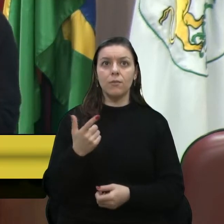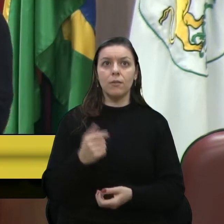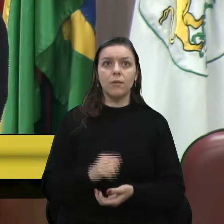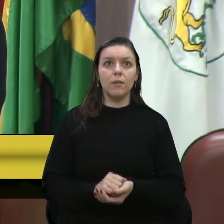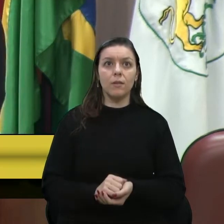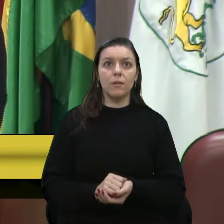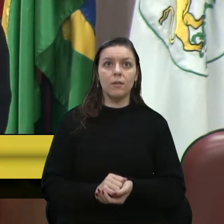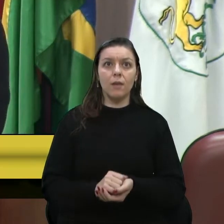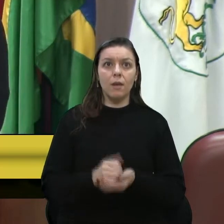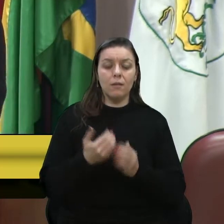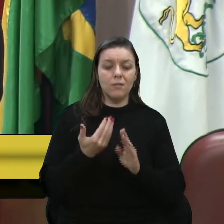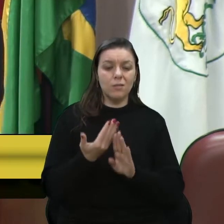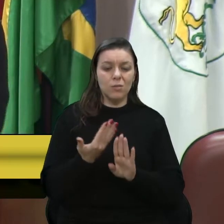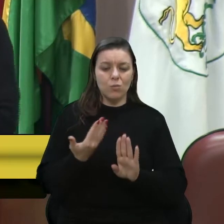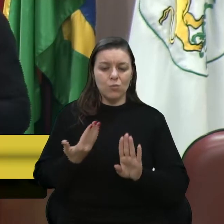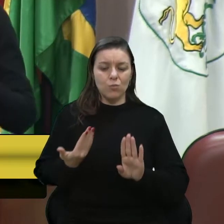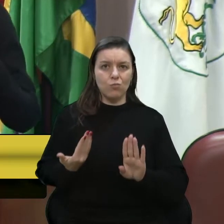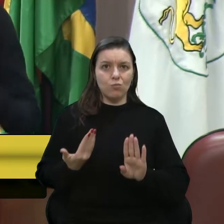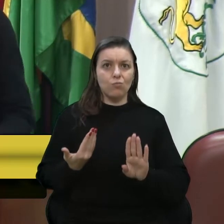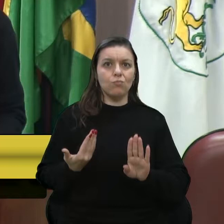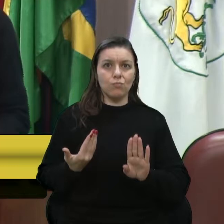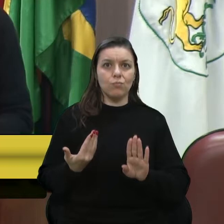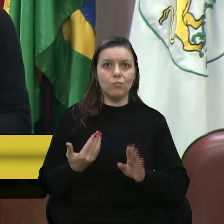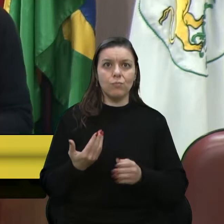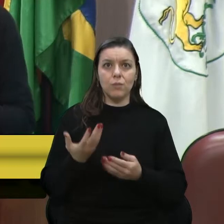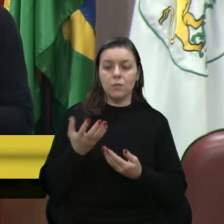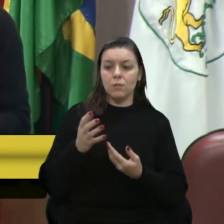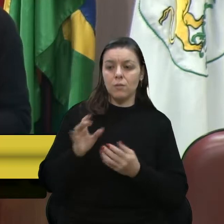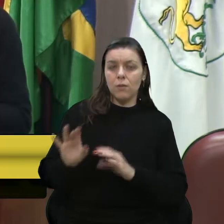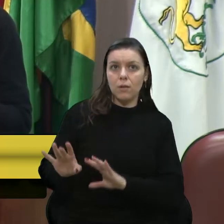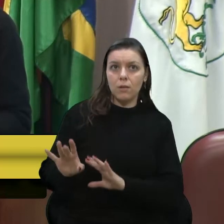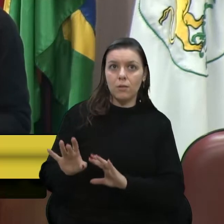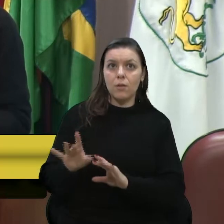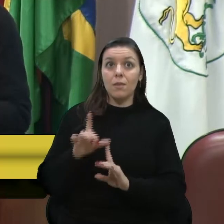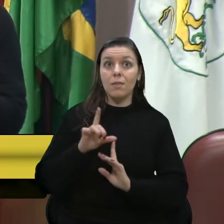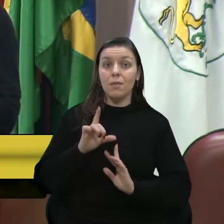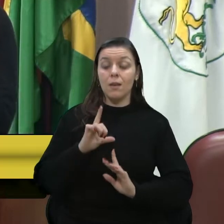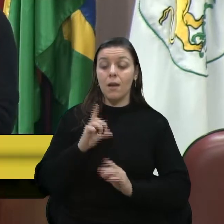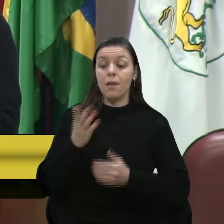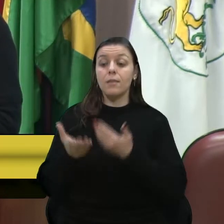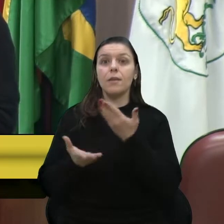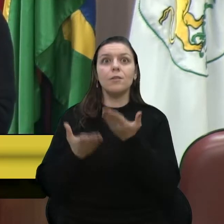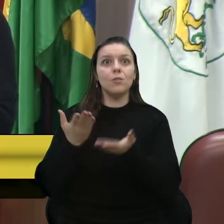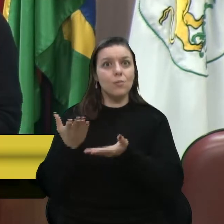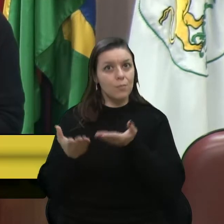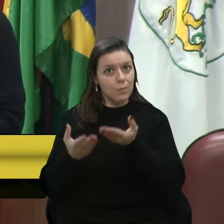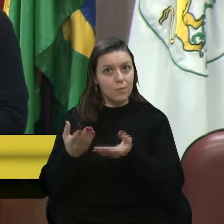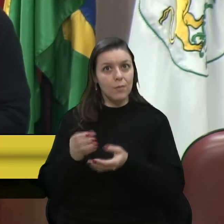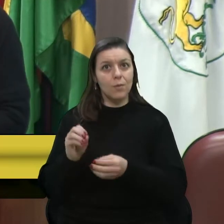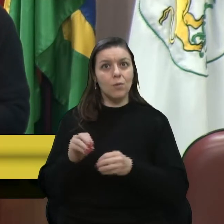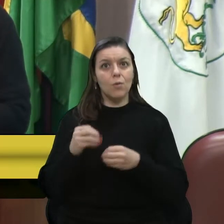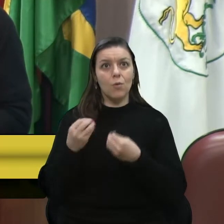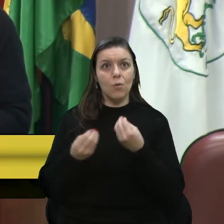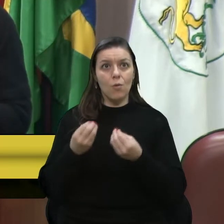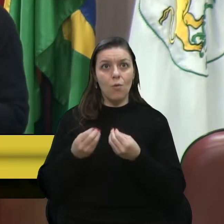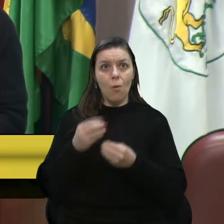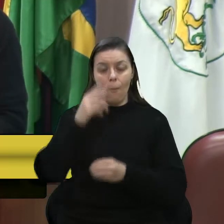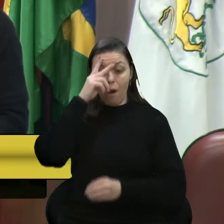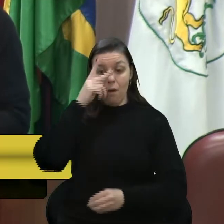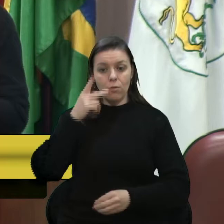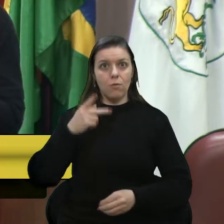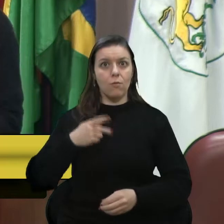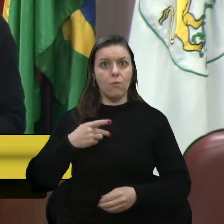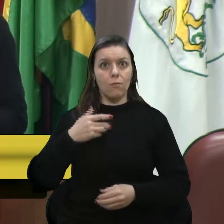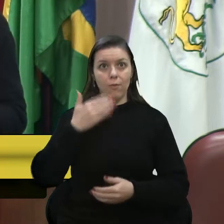de exclusão, e através desses serviços conseguem criar a autoestima e a autoconfiança de saber que